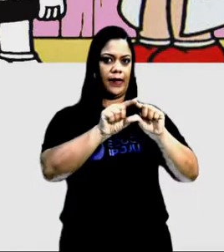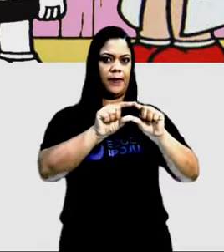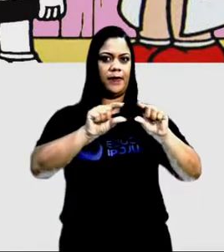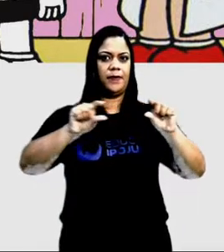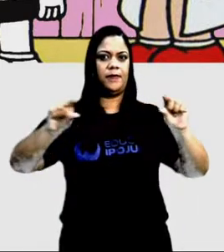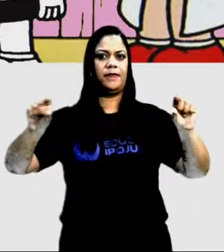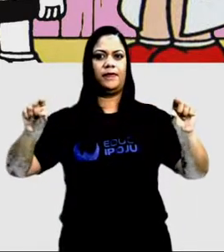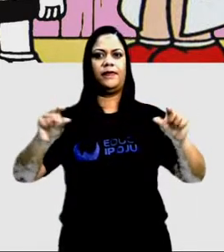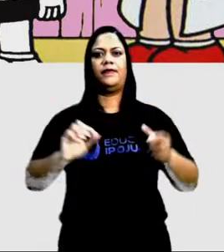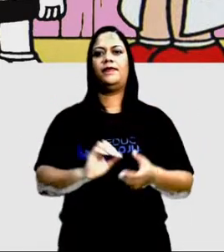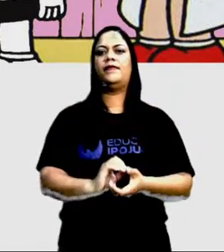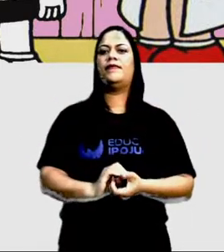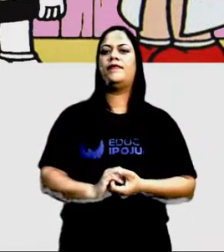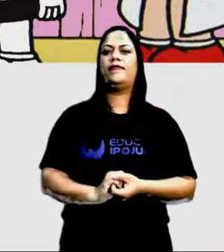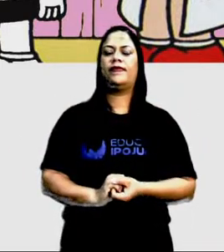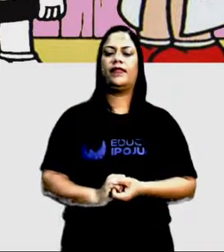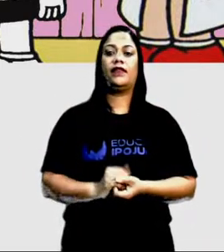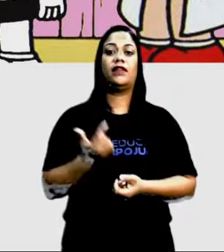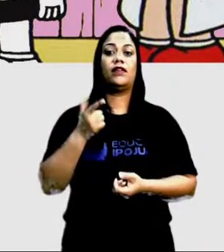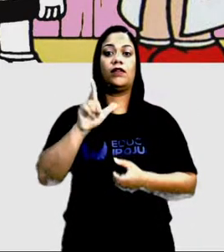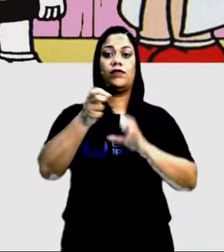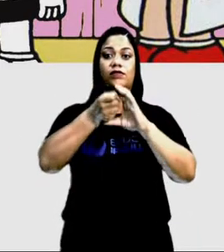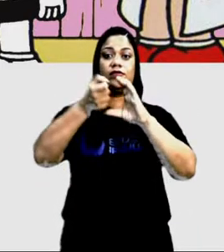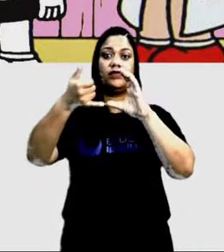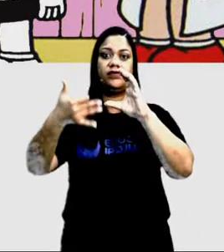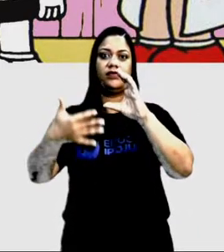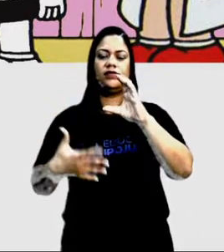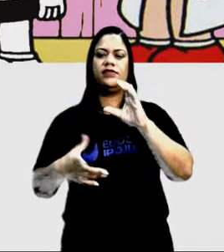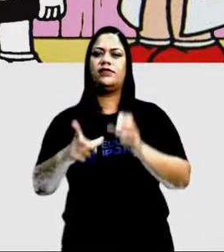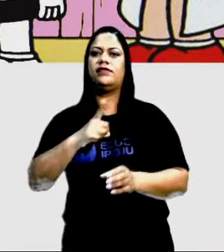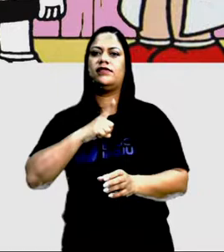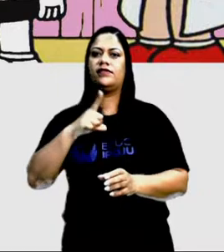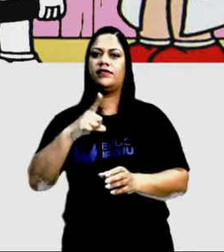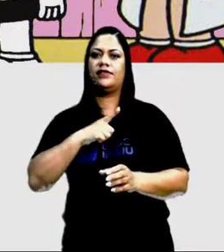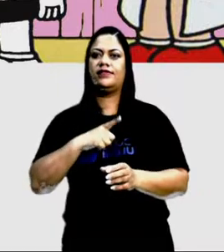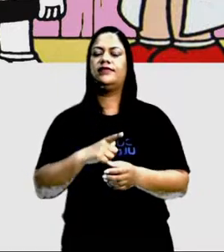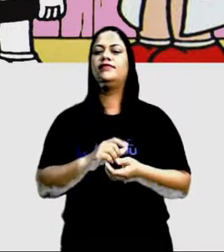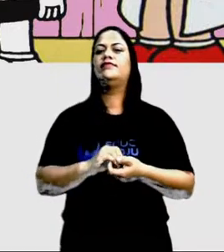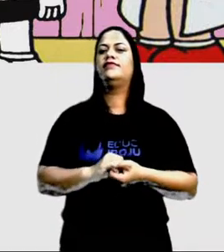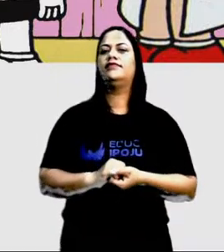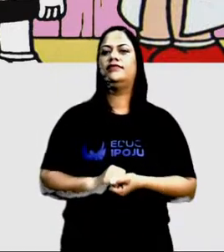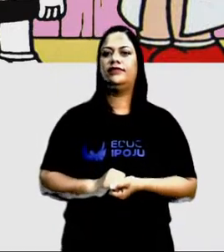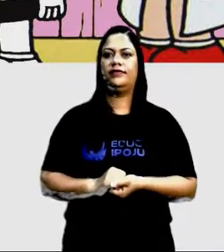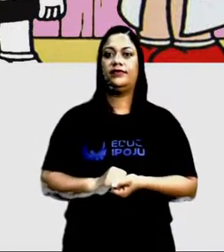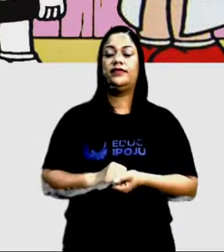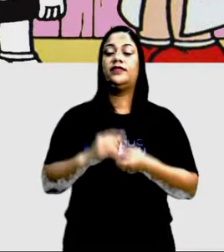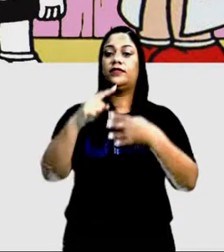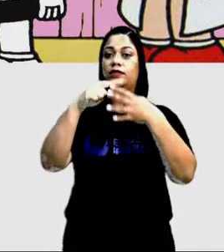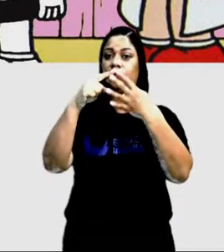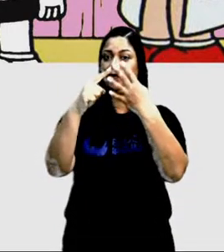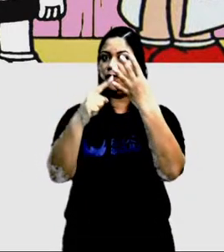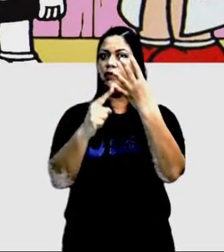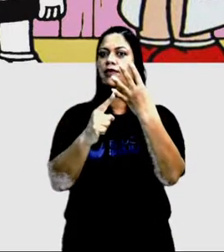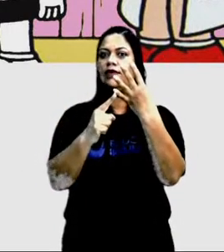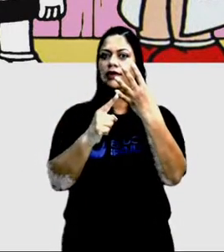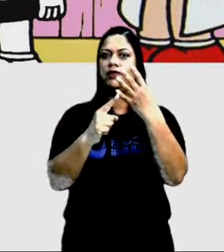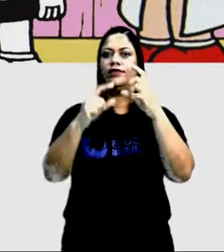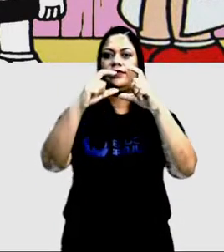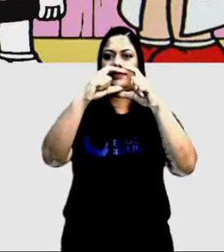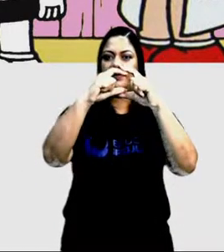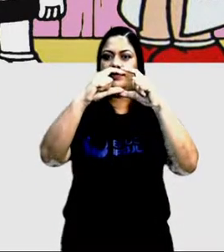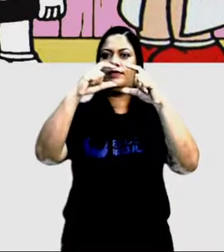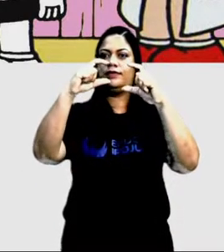na horizontal. Outra característica é que possui, em sua maioria, 4 quadrinhos. É de